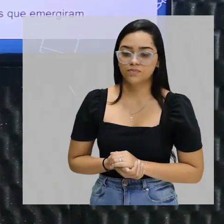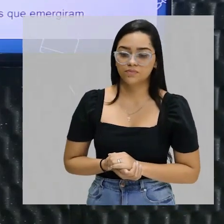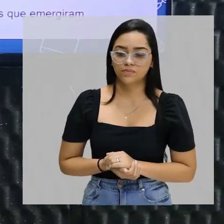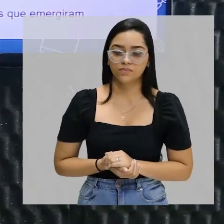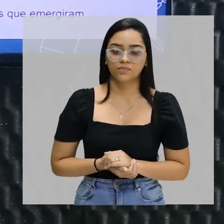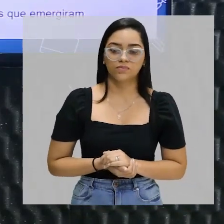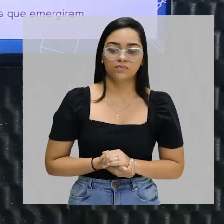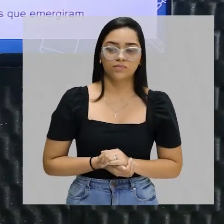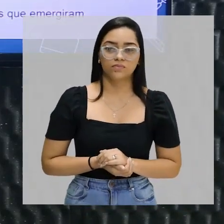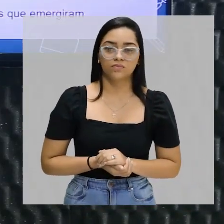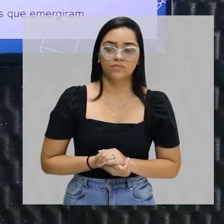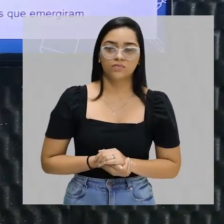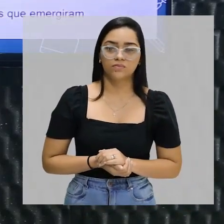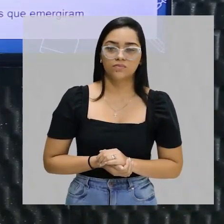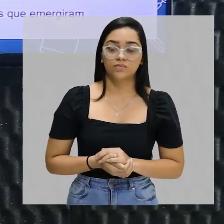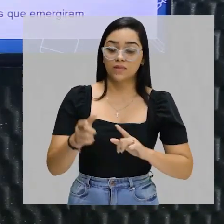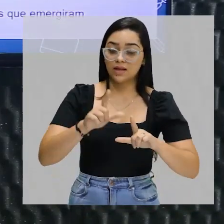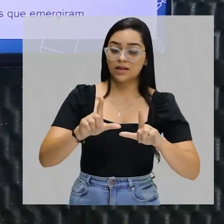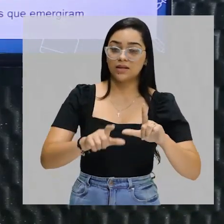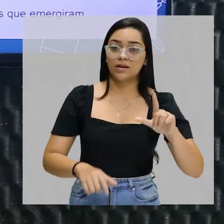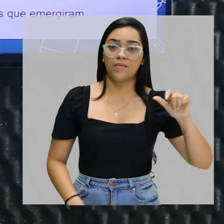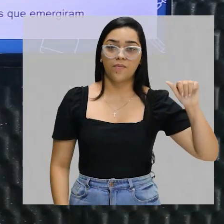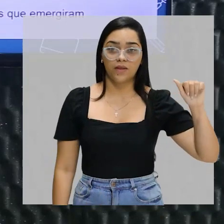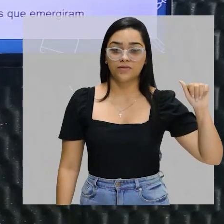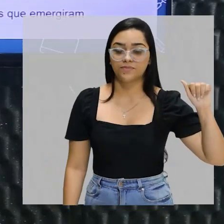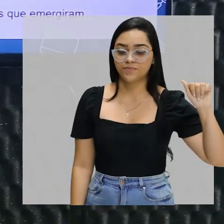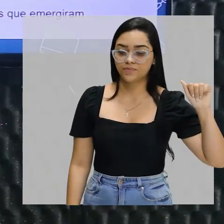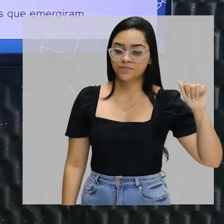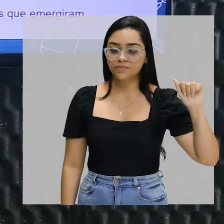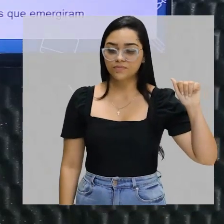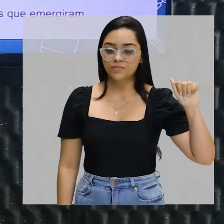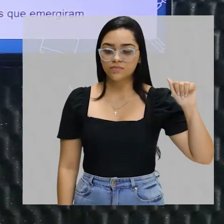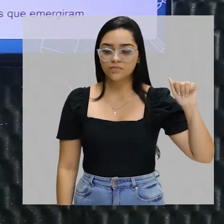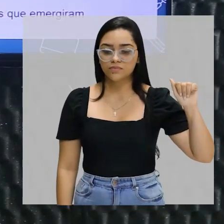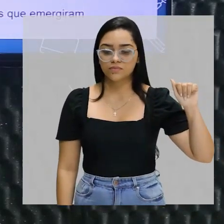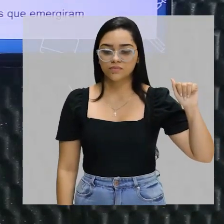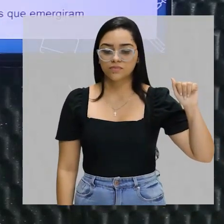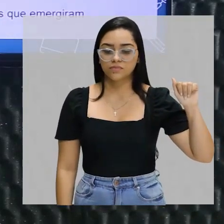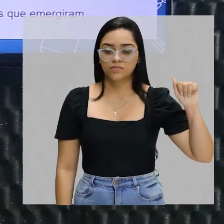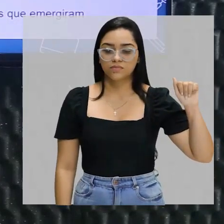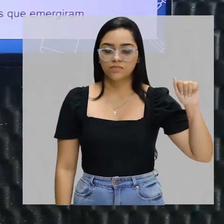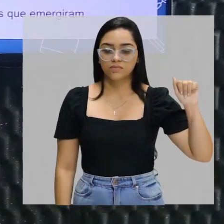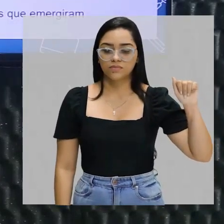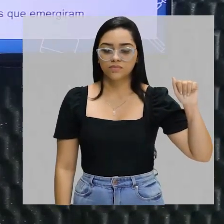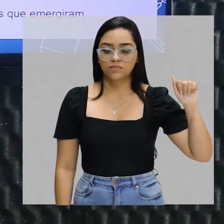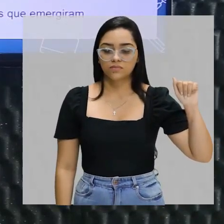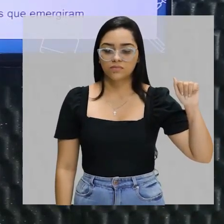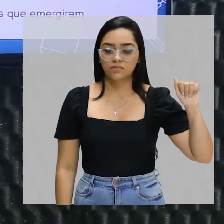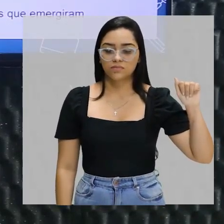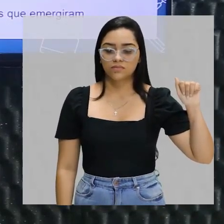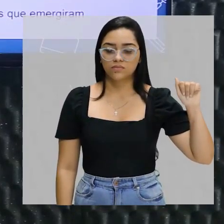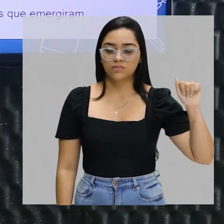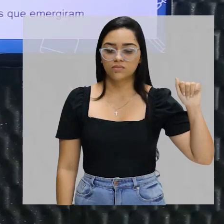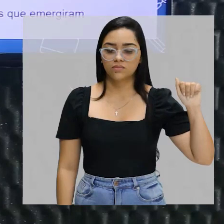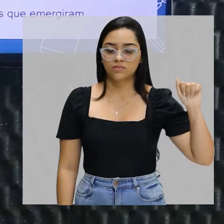ser definido como aquele momento histórico que houve letra corrida armamentista entre as potências imperialistas europeias